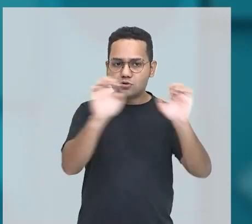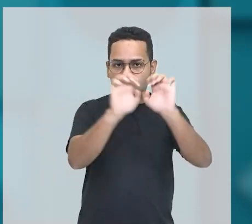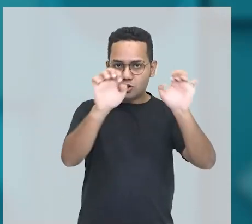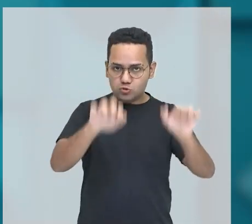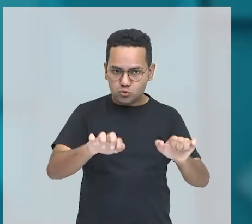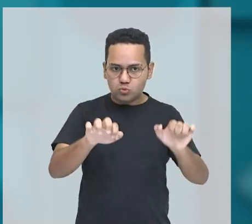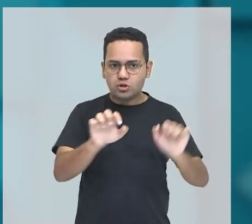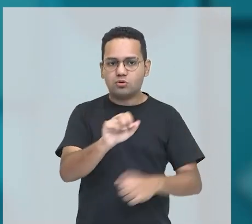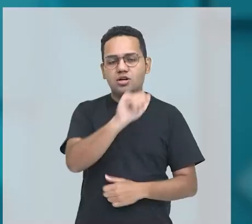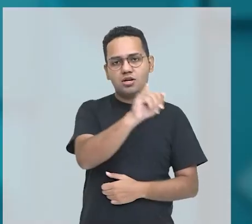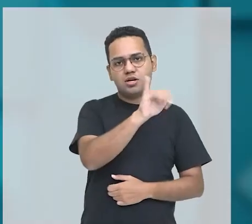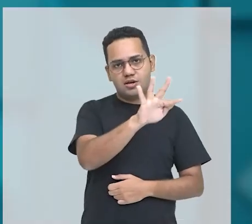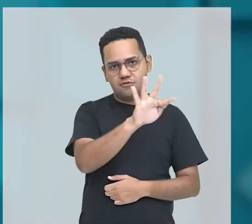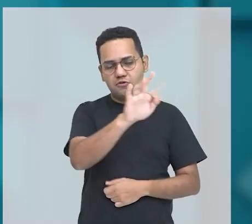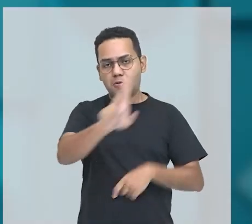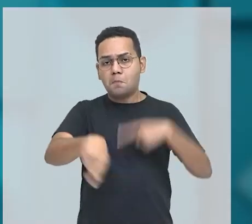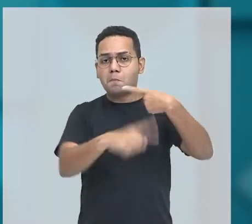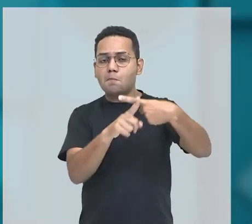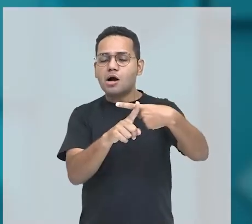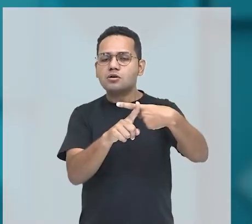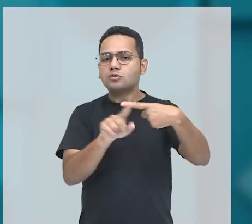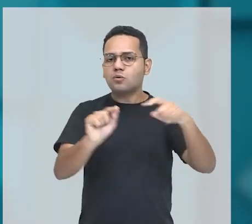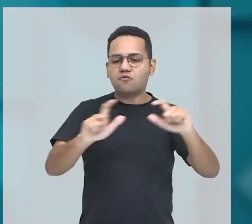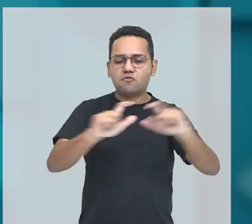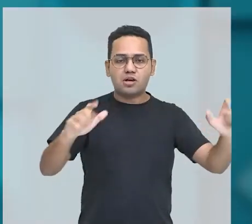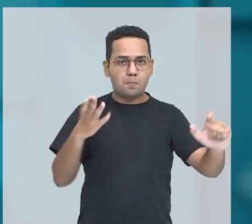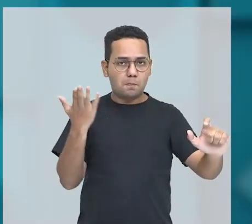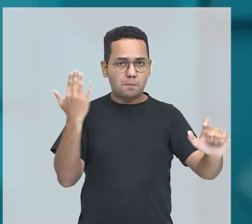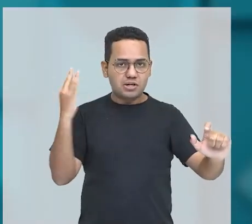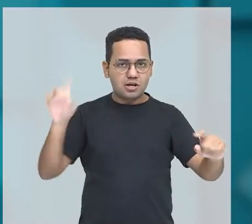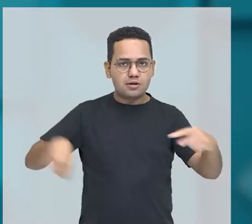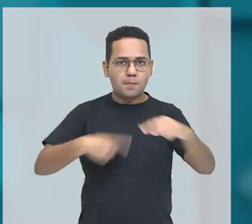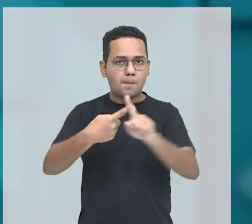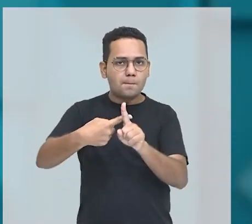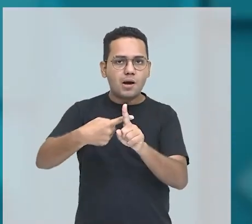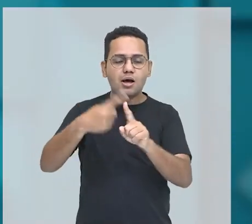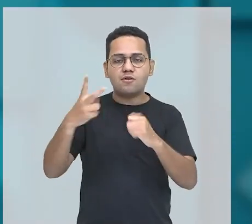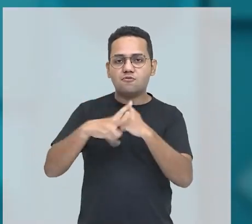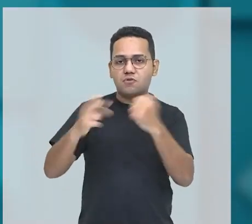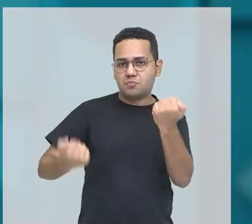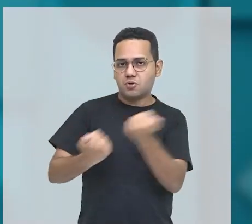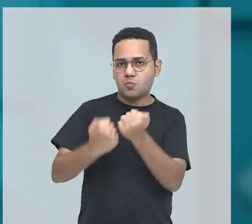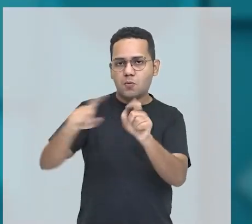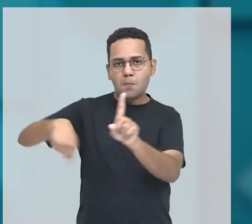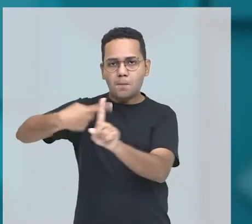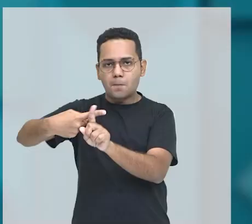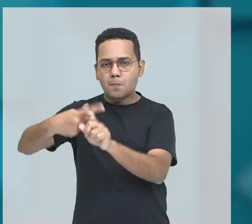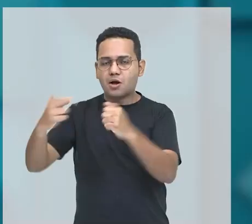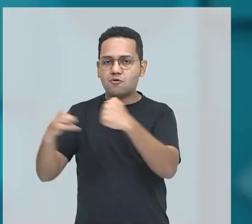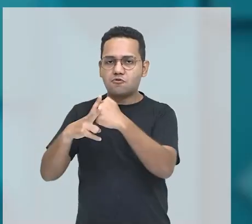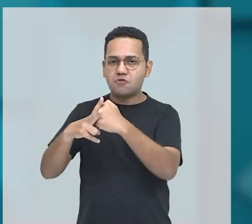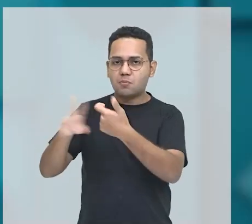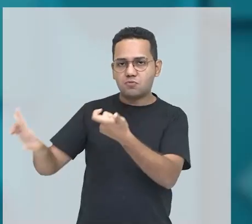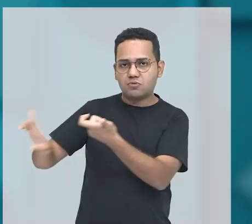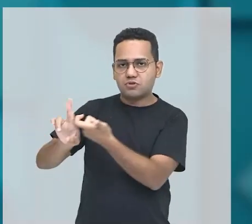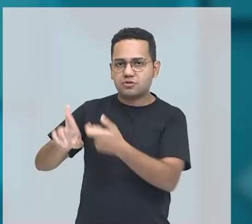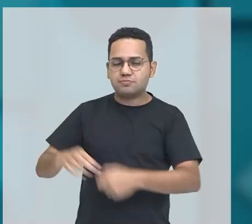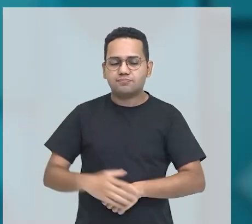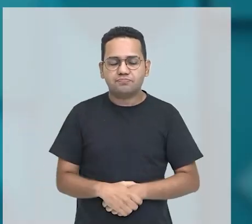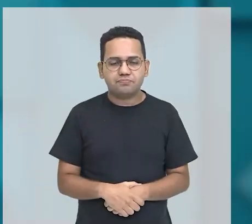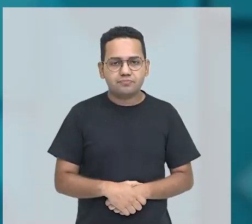mais oração no passado, mais oração com a presença do verbo modal, mais um verbo infinitivo. Tá